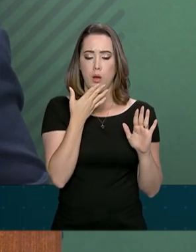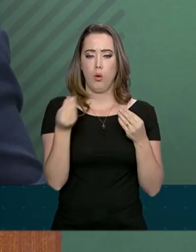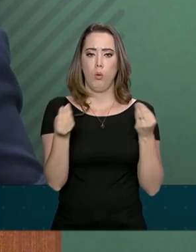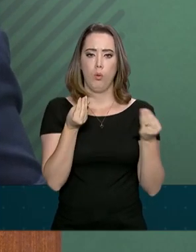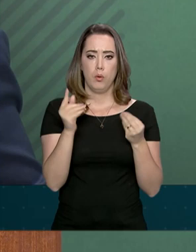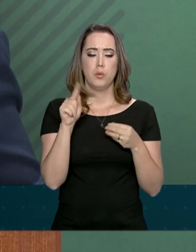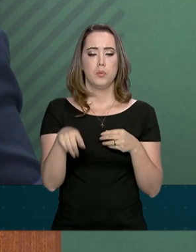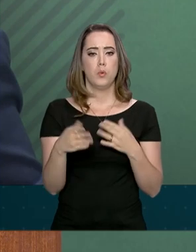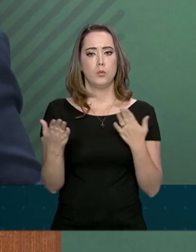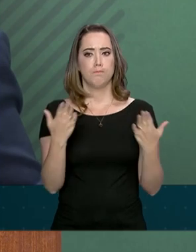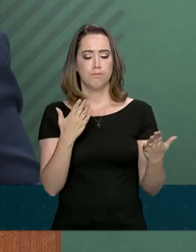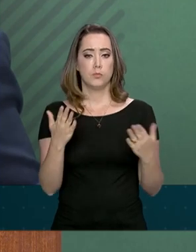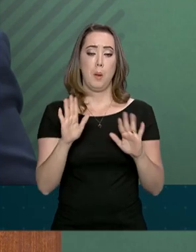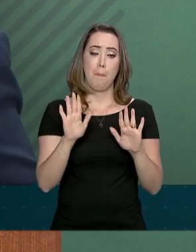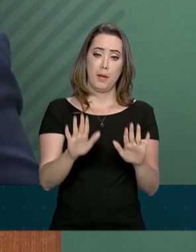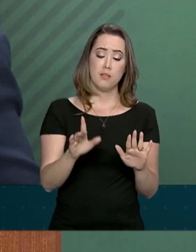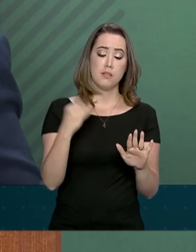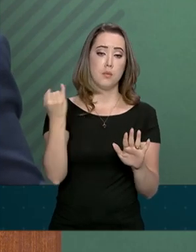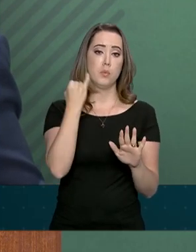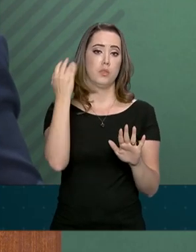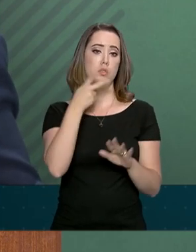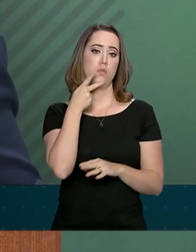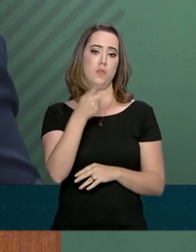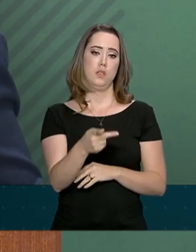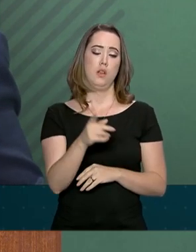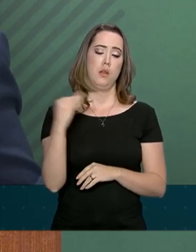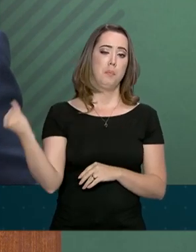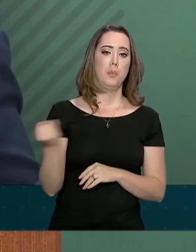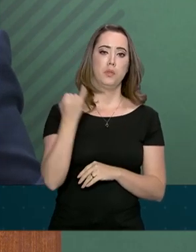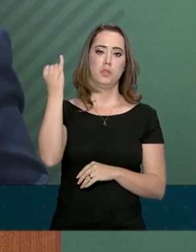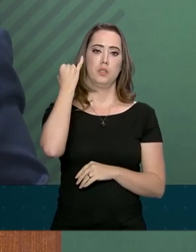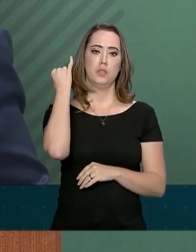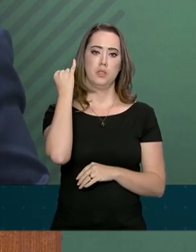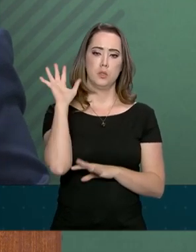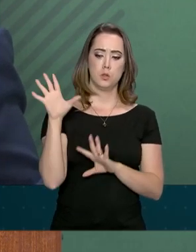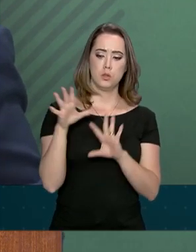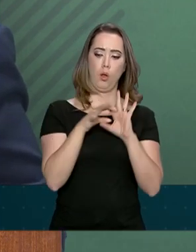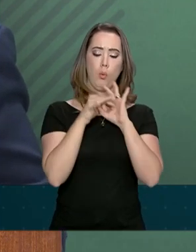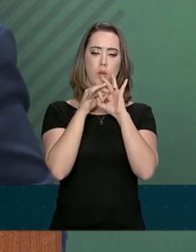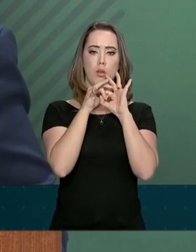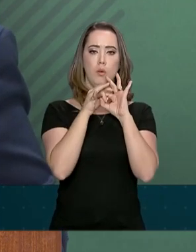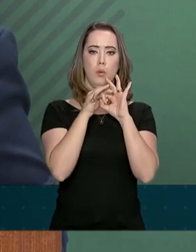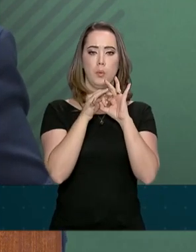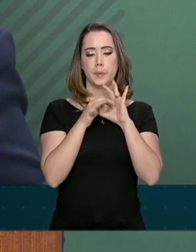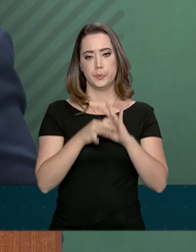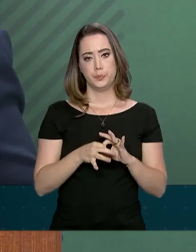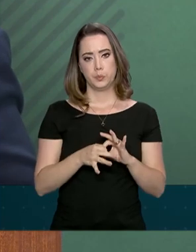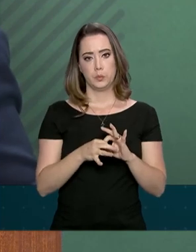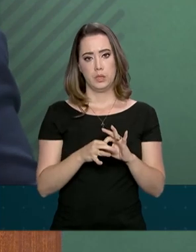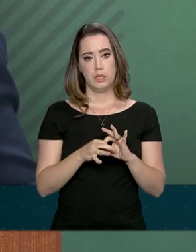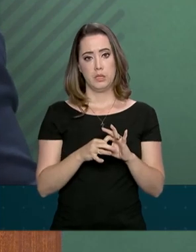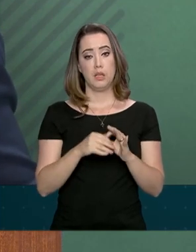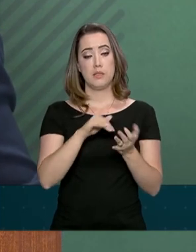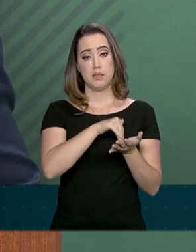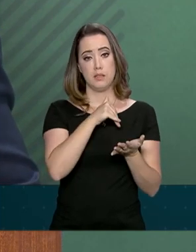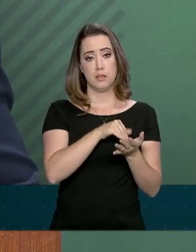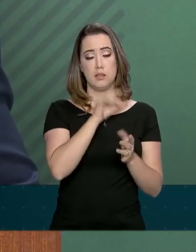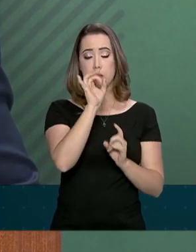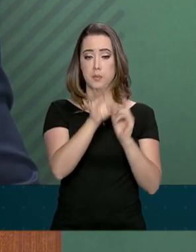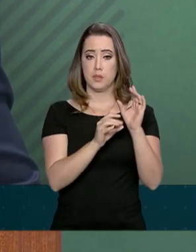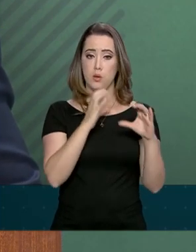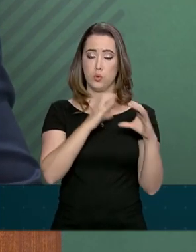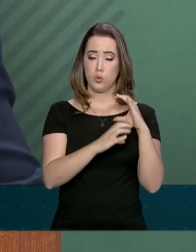ser requalificado mas é importante destacar a importância da sinergia que a secretaria especial de comunicação